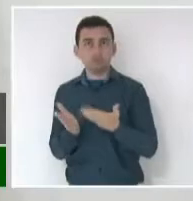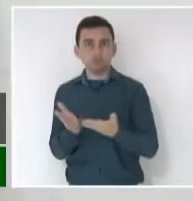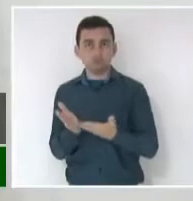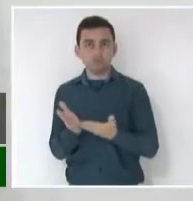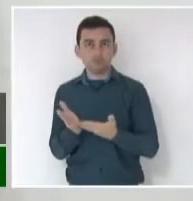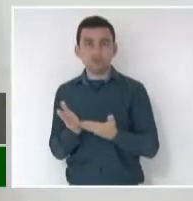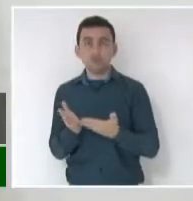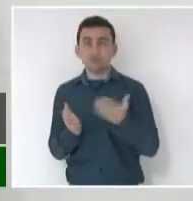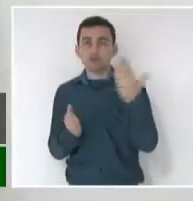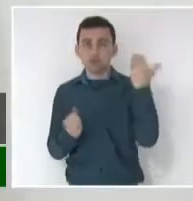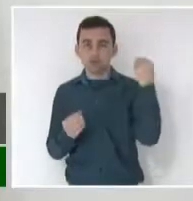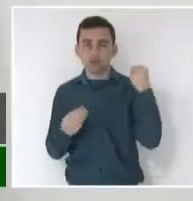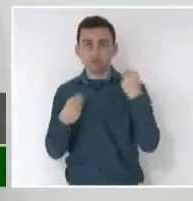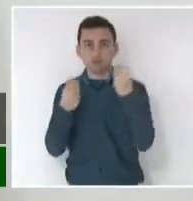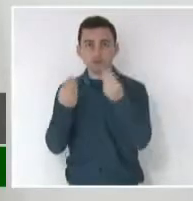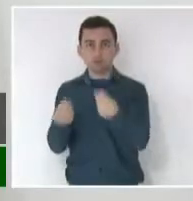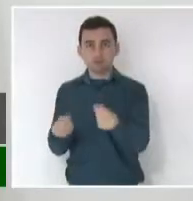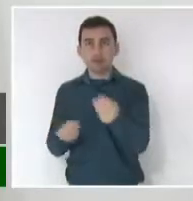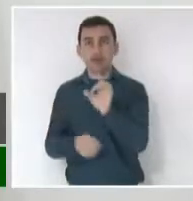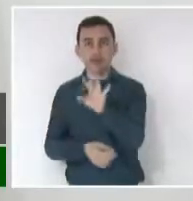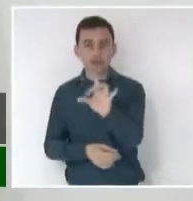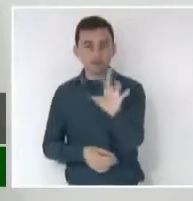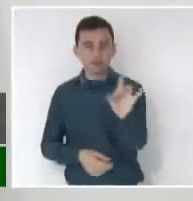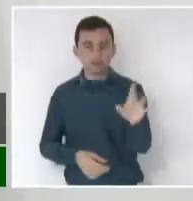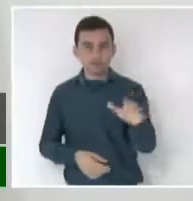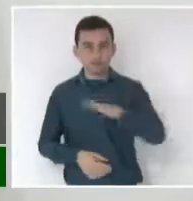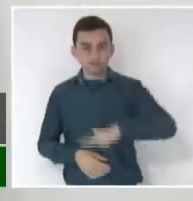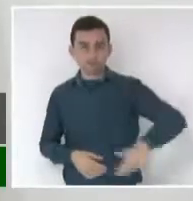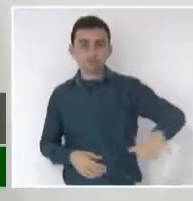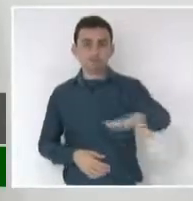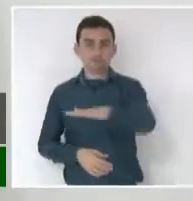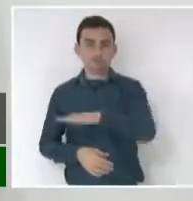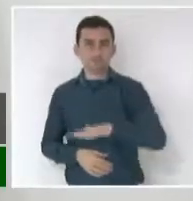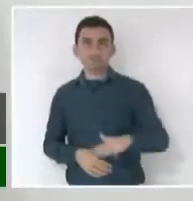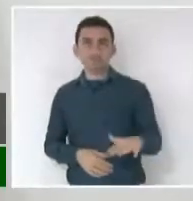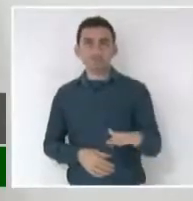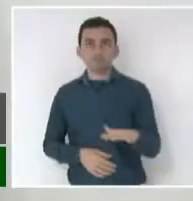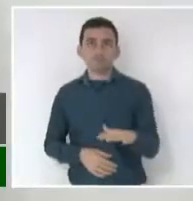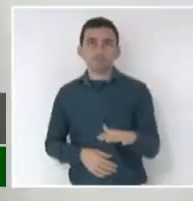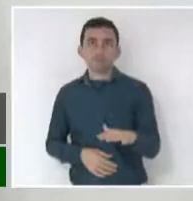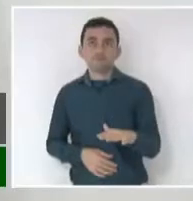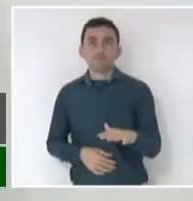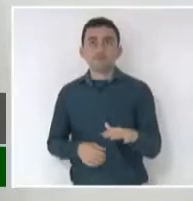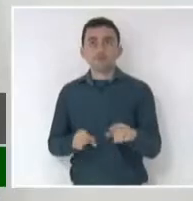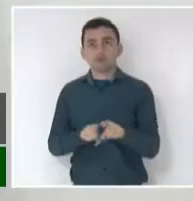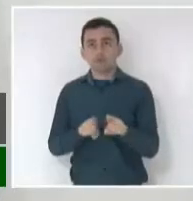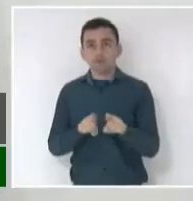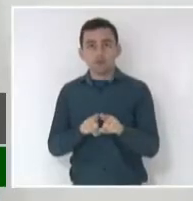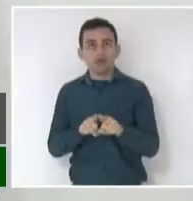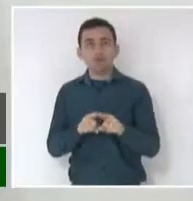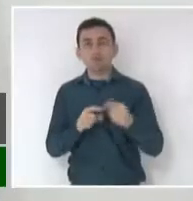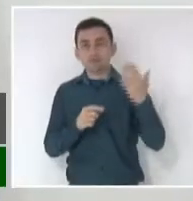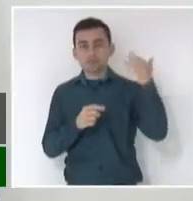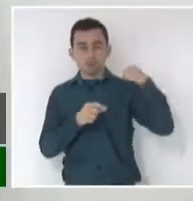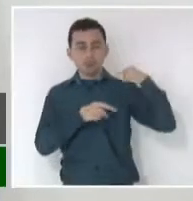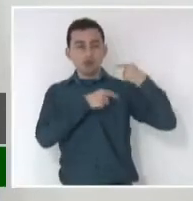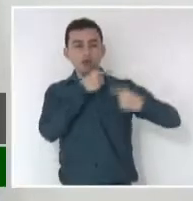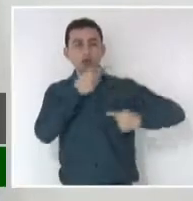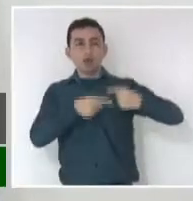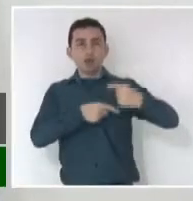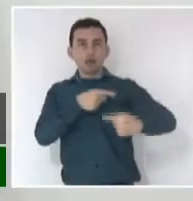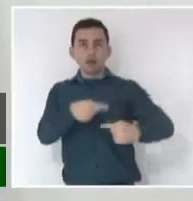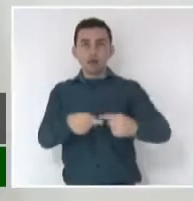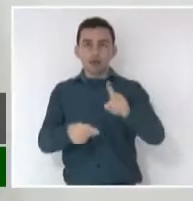deixado a cada um e a cada uma de nós e todas as descendências foi